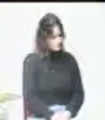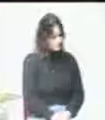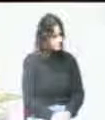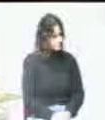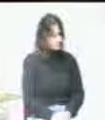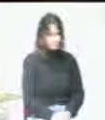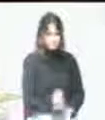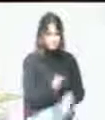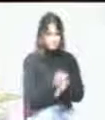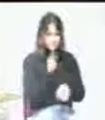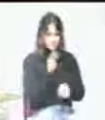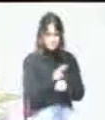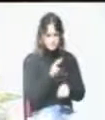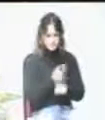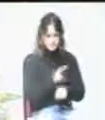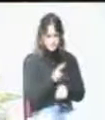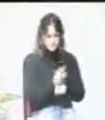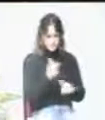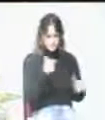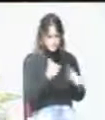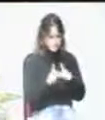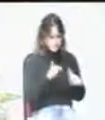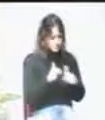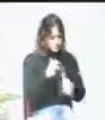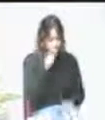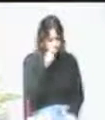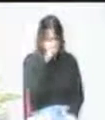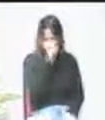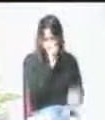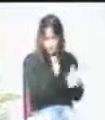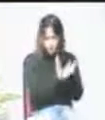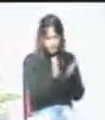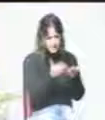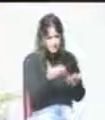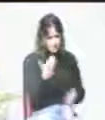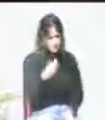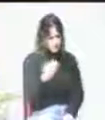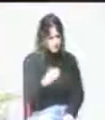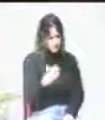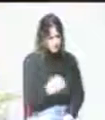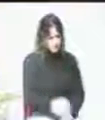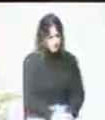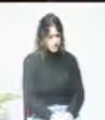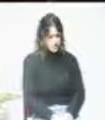zelosa e trabalhando intensamente no Comitê Científico.